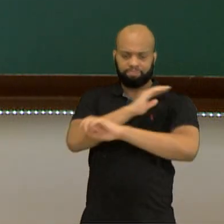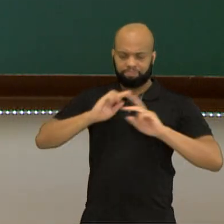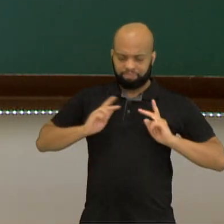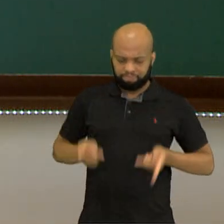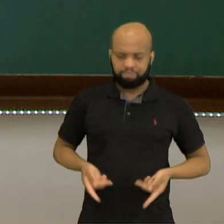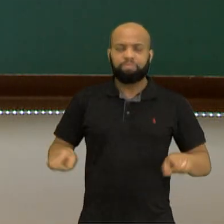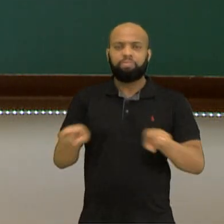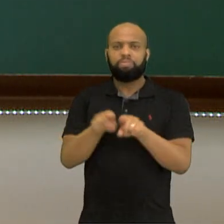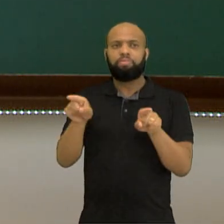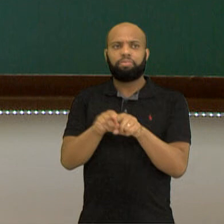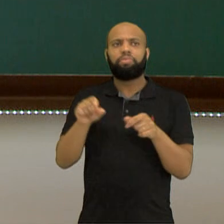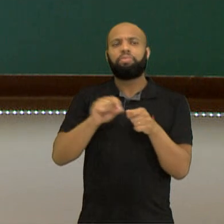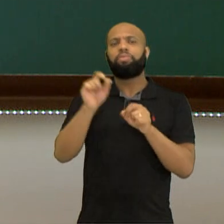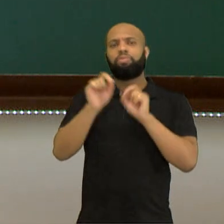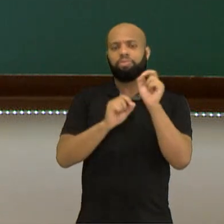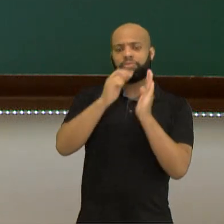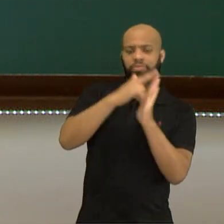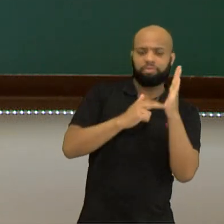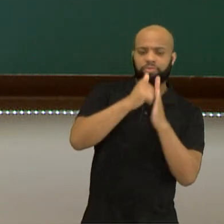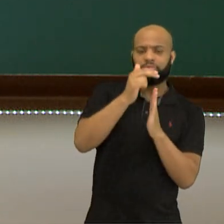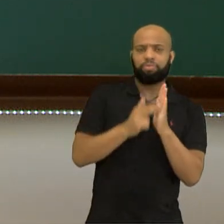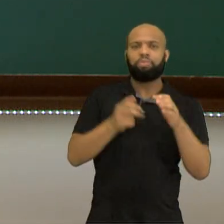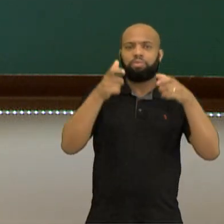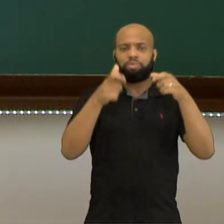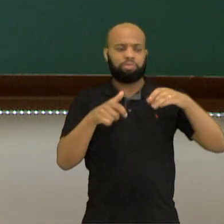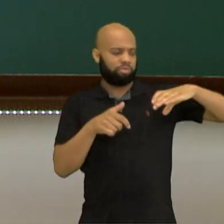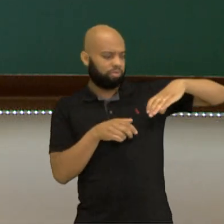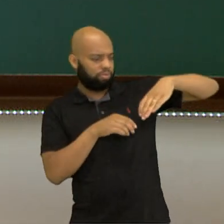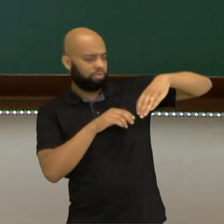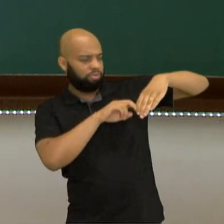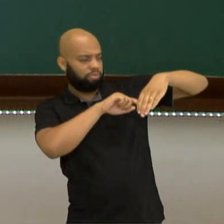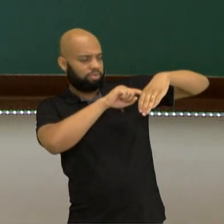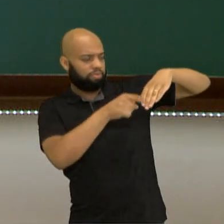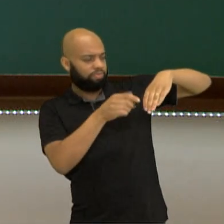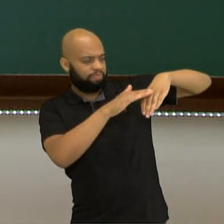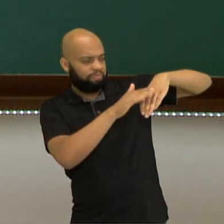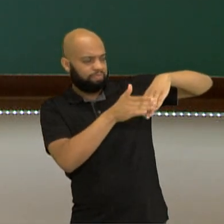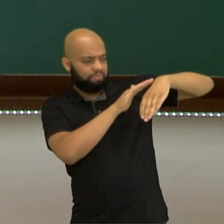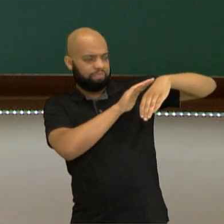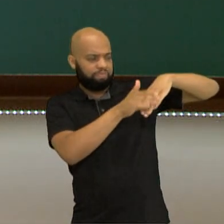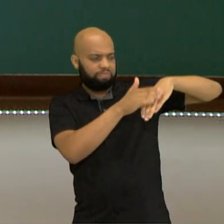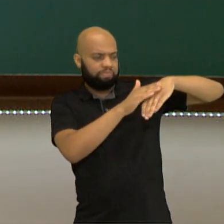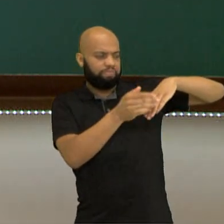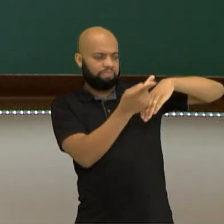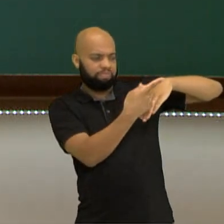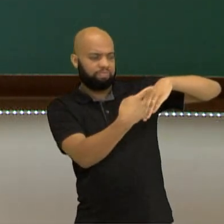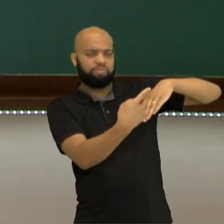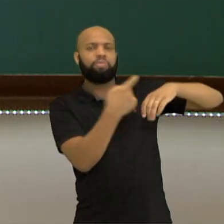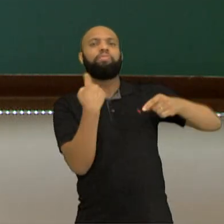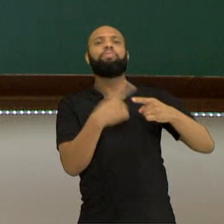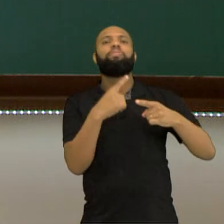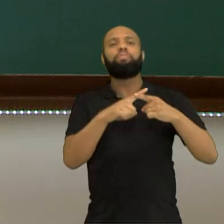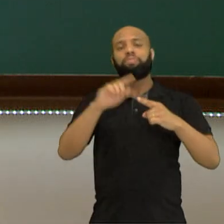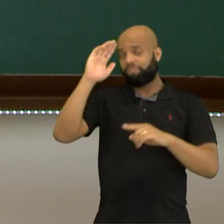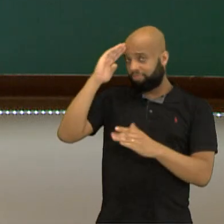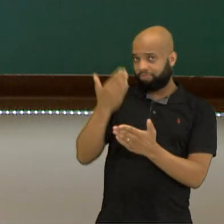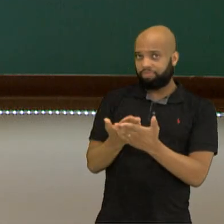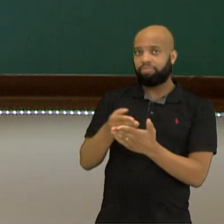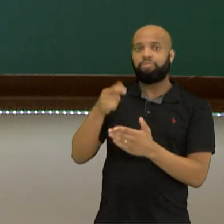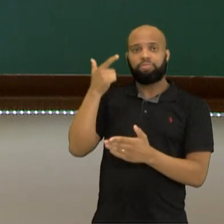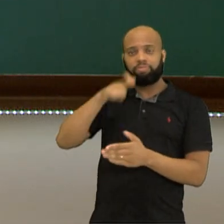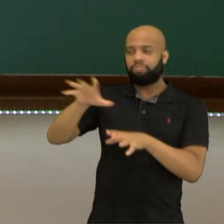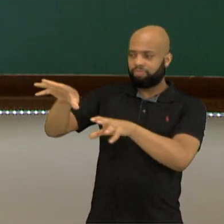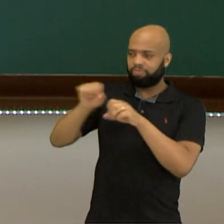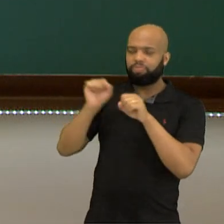costumavam pintar, desenhar nas cavernas o animal que seria caçado, porque acreditava que aquilo também atrairia o